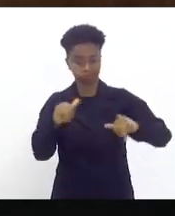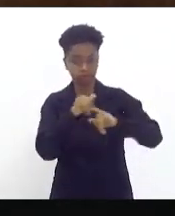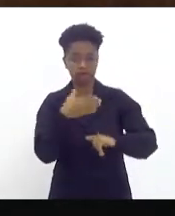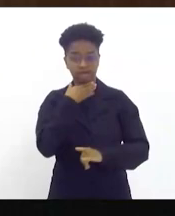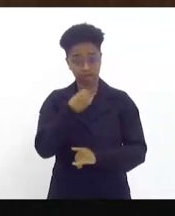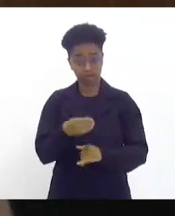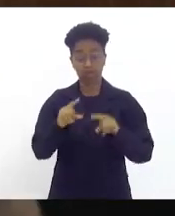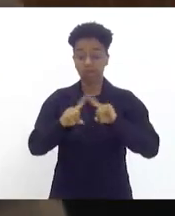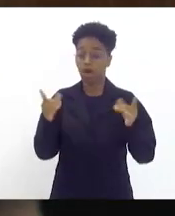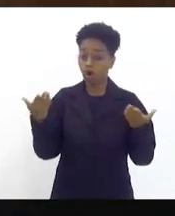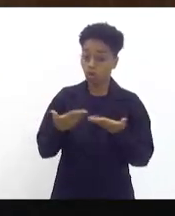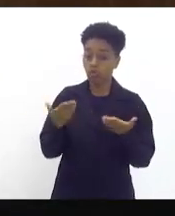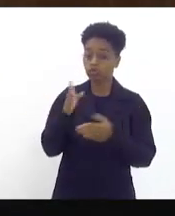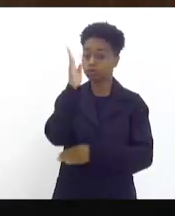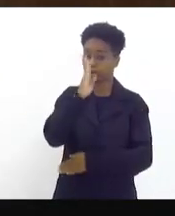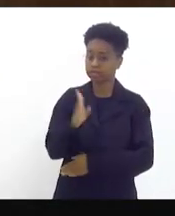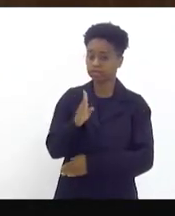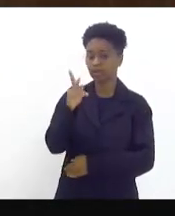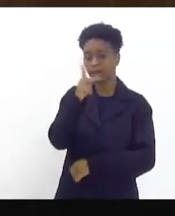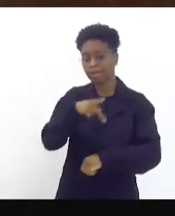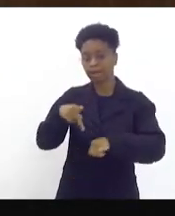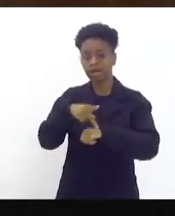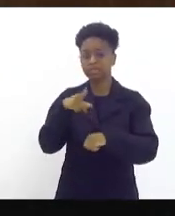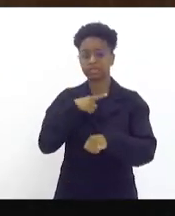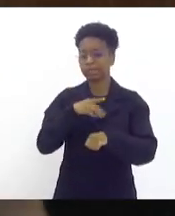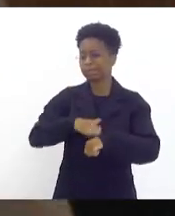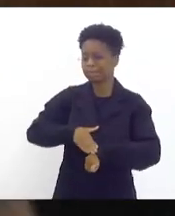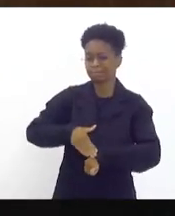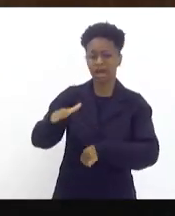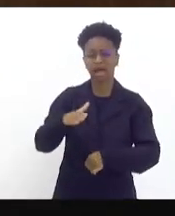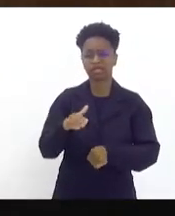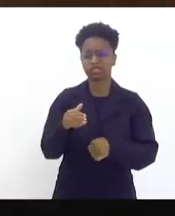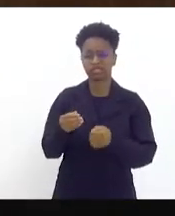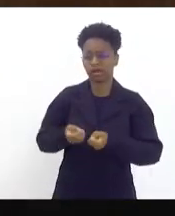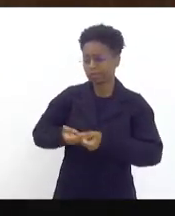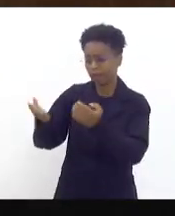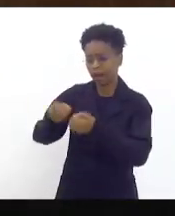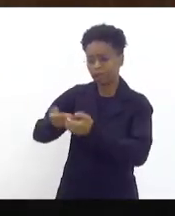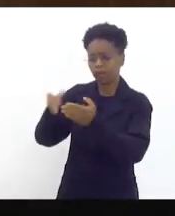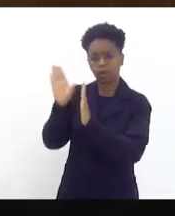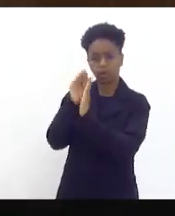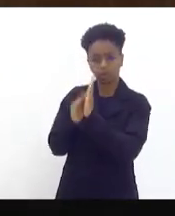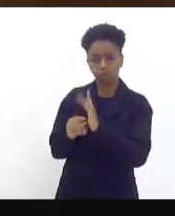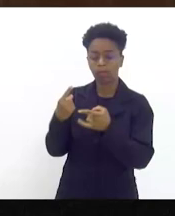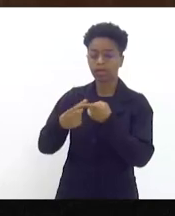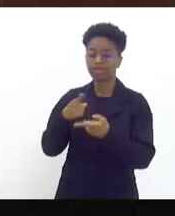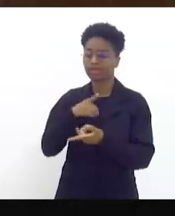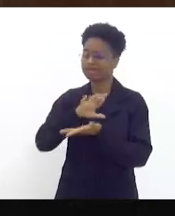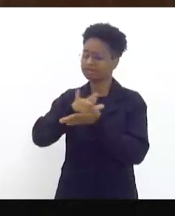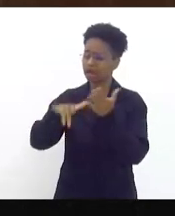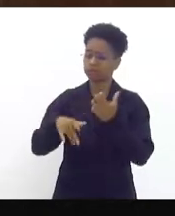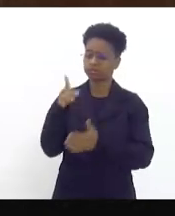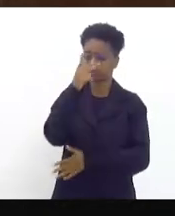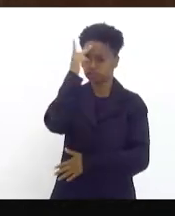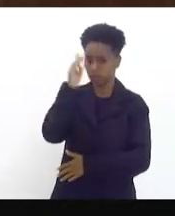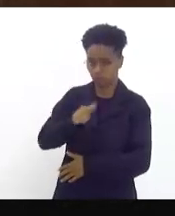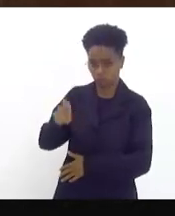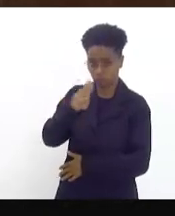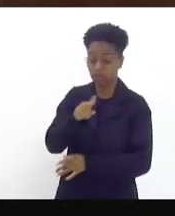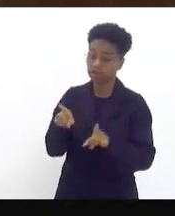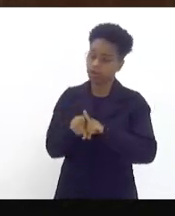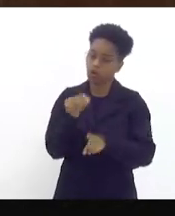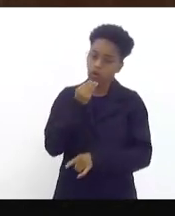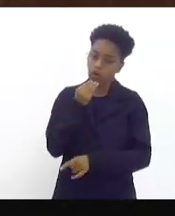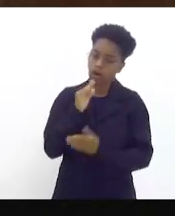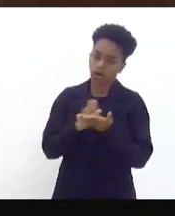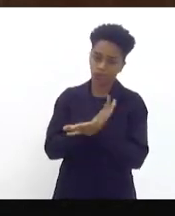é o país que mais alimenta essas plataformas porque tem muitas pessoas que utilizam e claro algumas pessoas